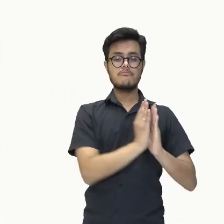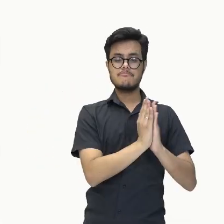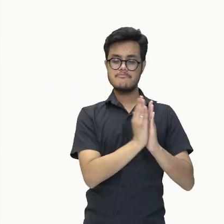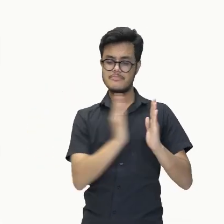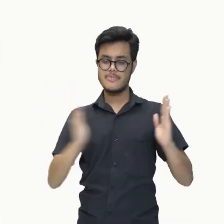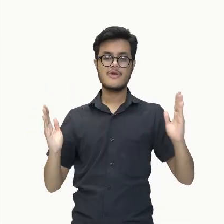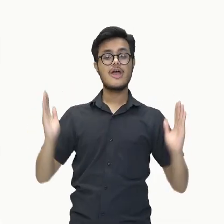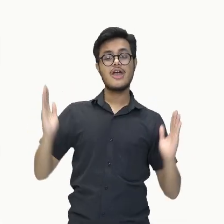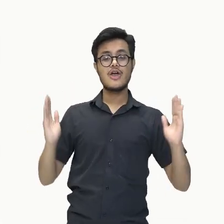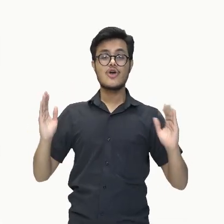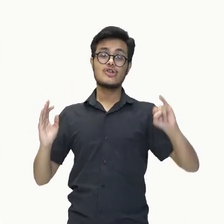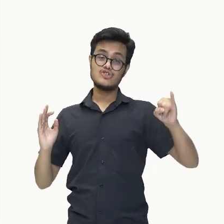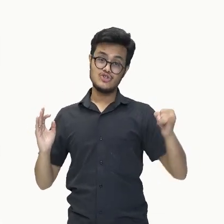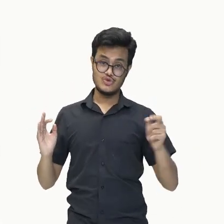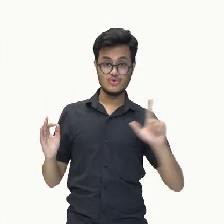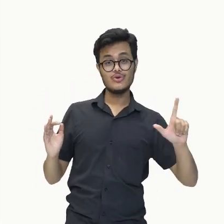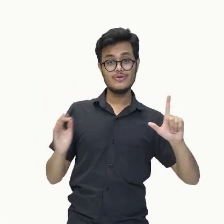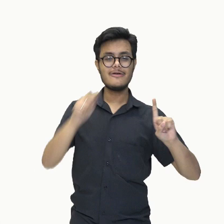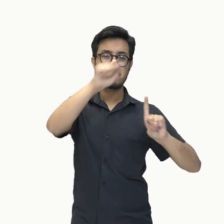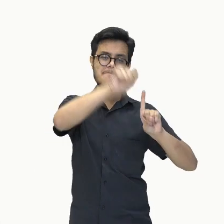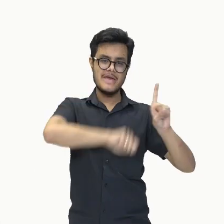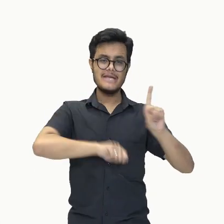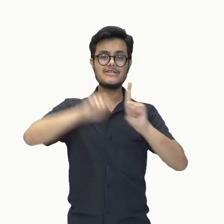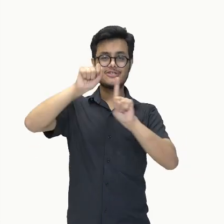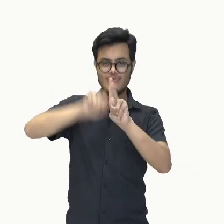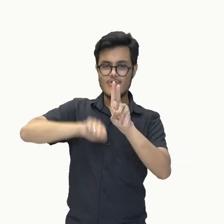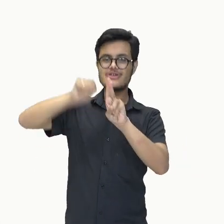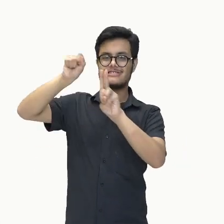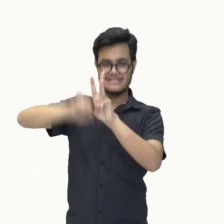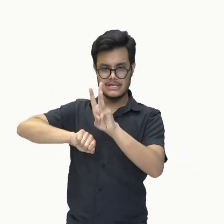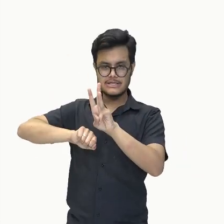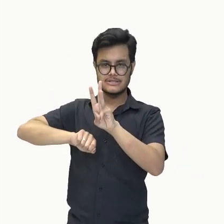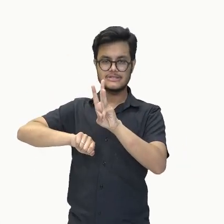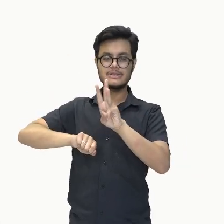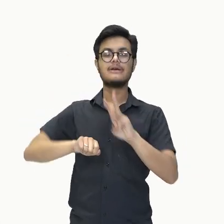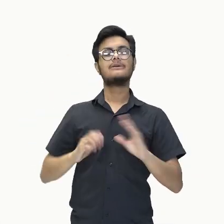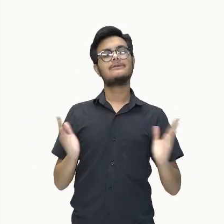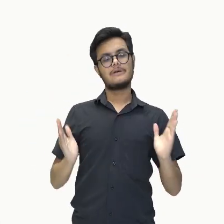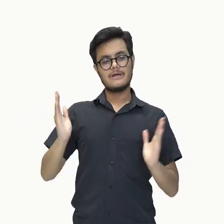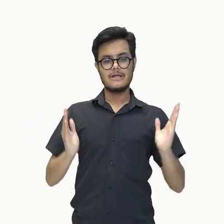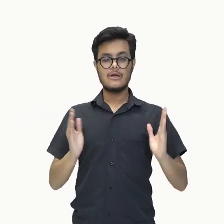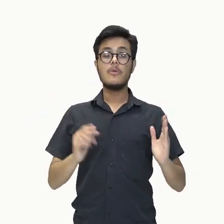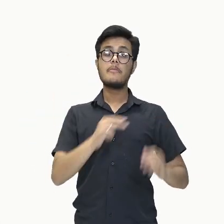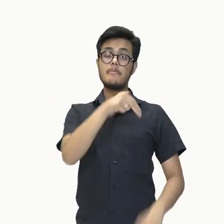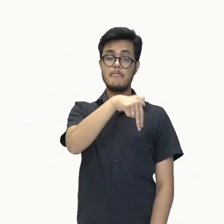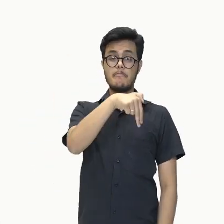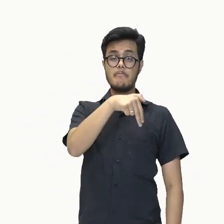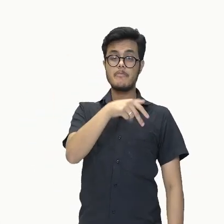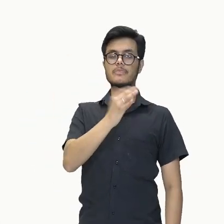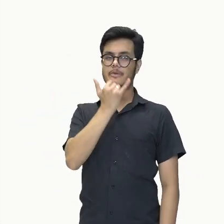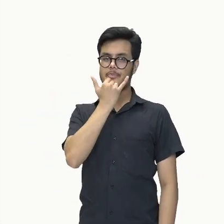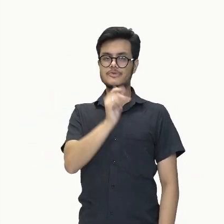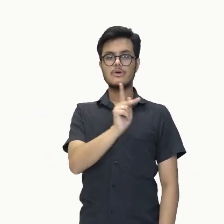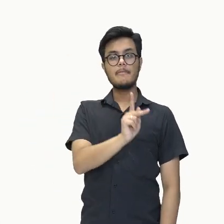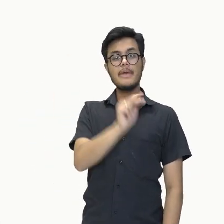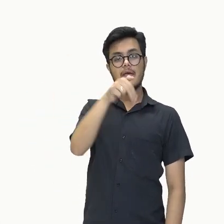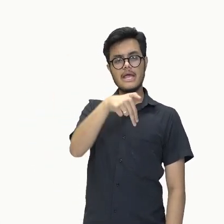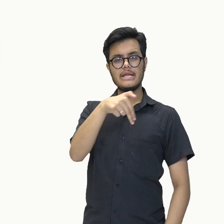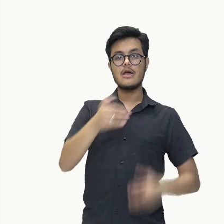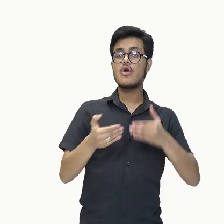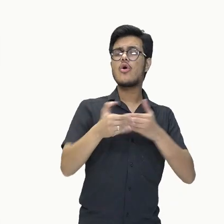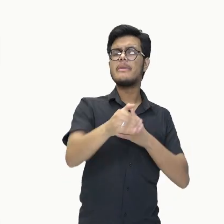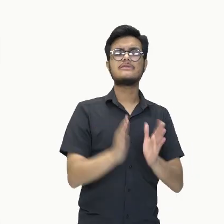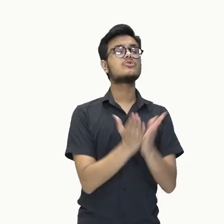tempo. Então nós temos aqui, né, PN, o preço final, que é esse cara aqui que a gente vai